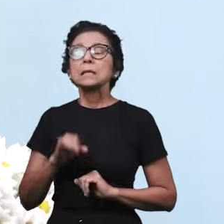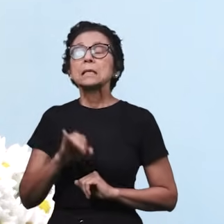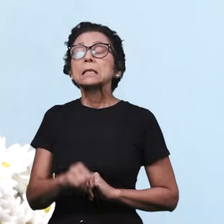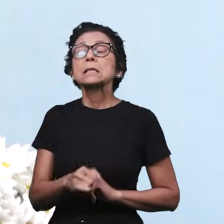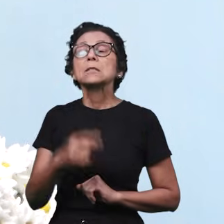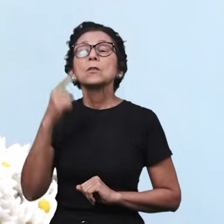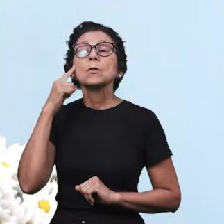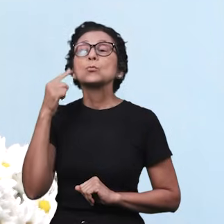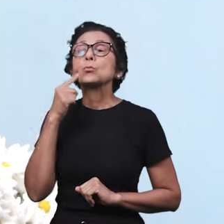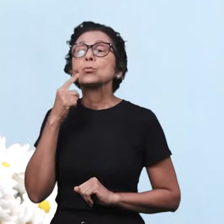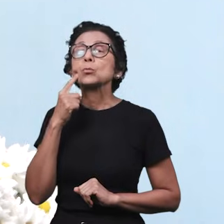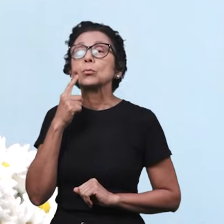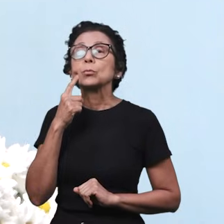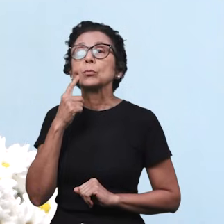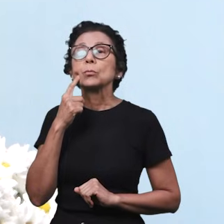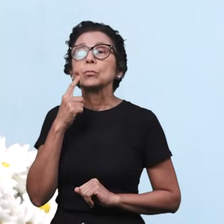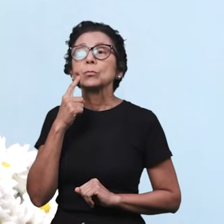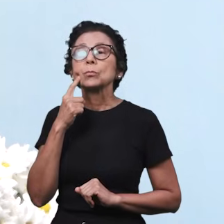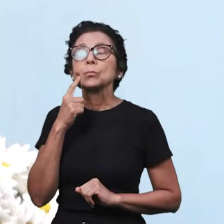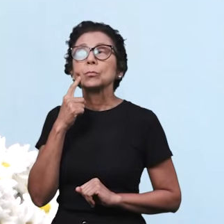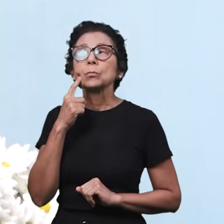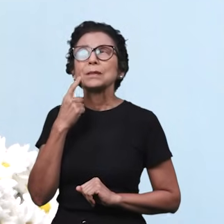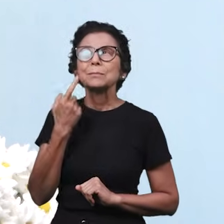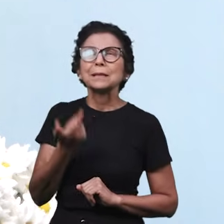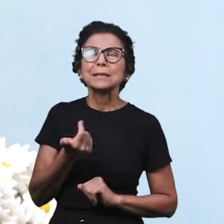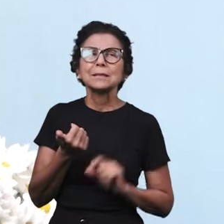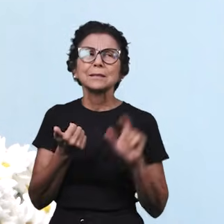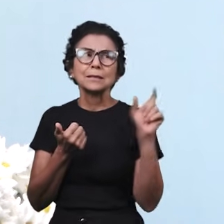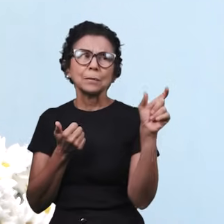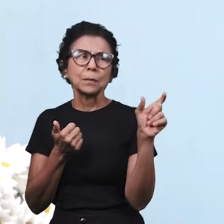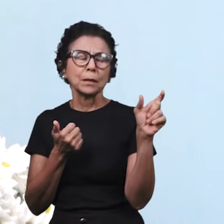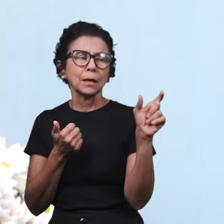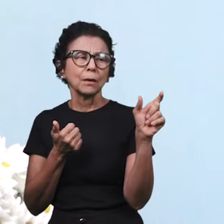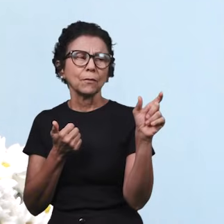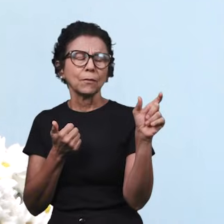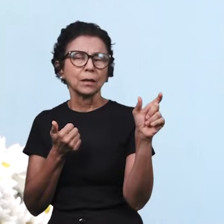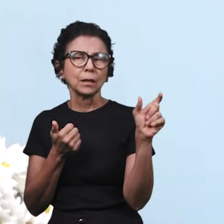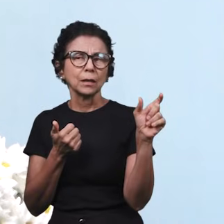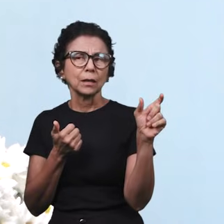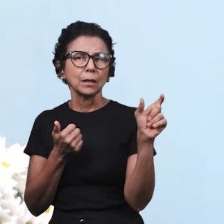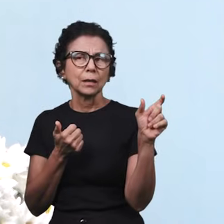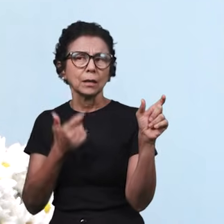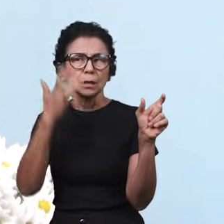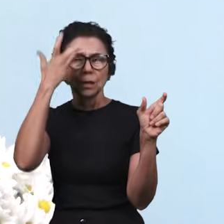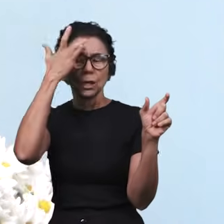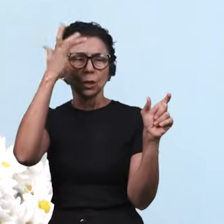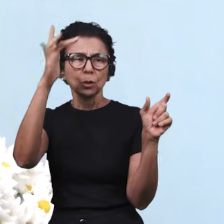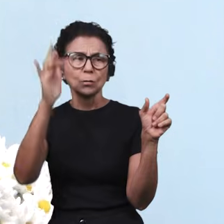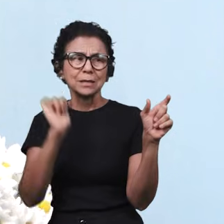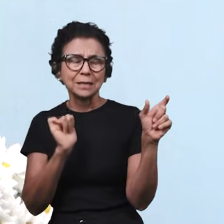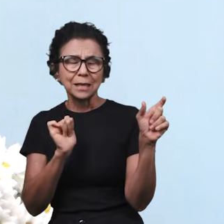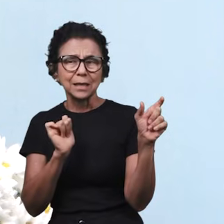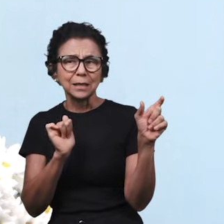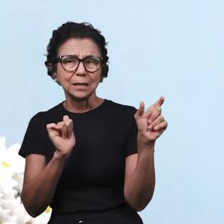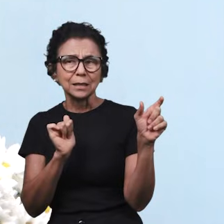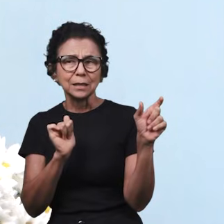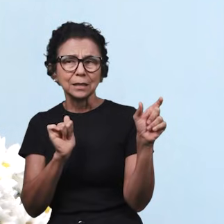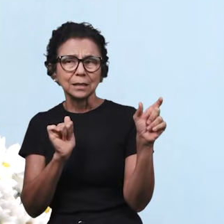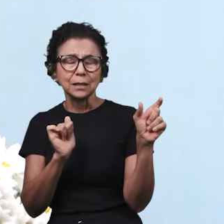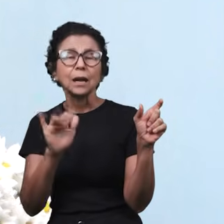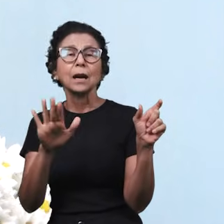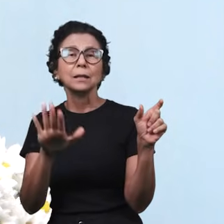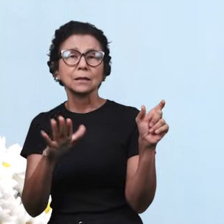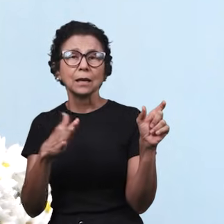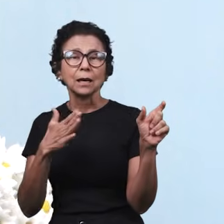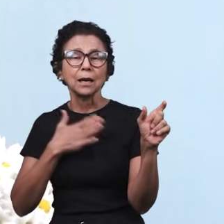não sei essa palavra. Vou escrever, o sinônimo. Minha Bíblia é uma Bíblia de estudo?